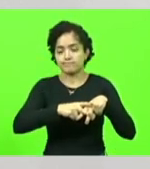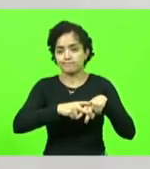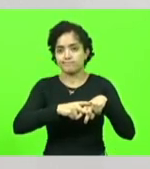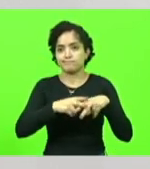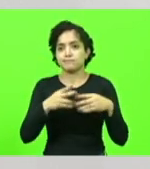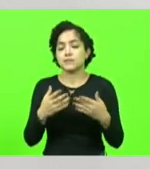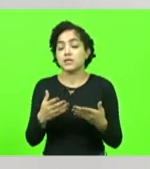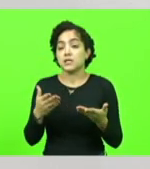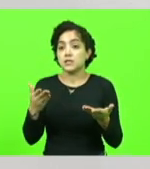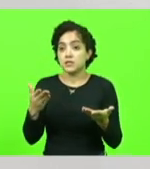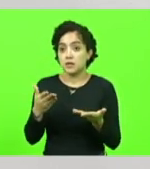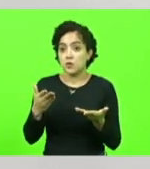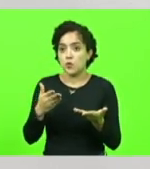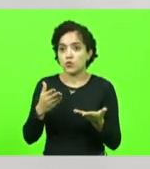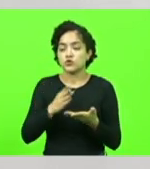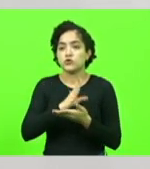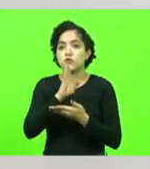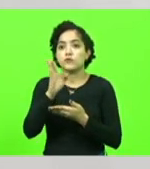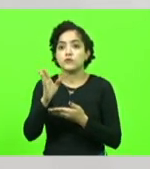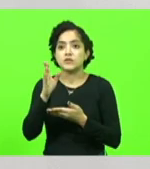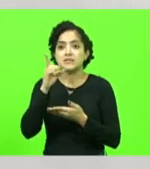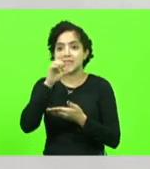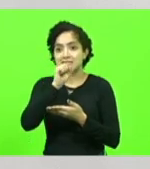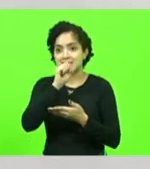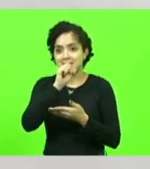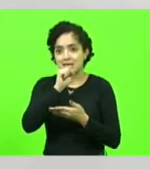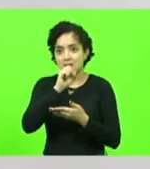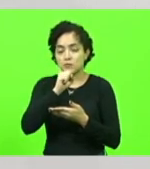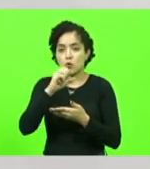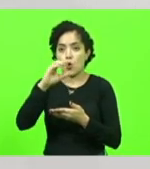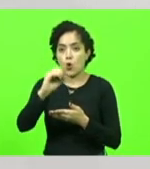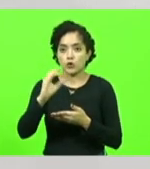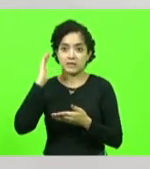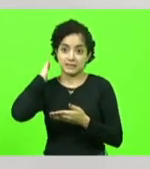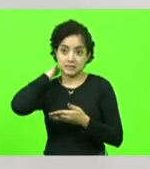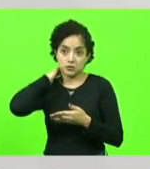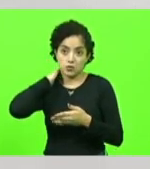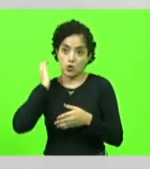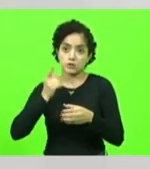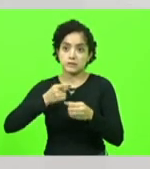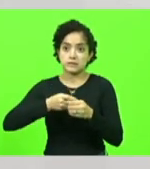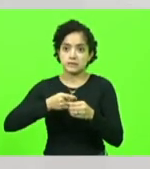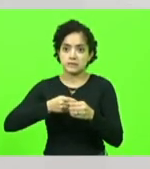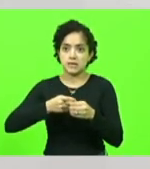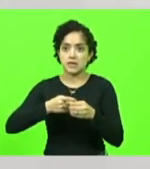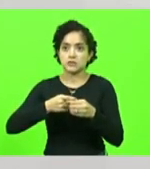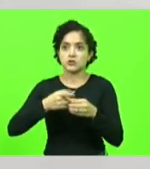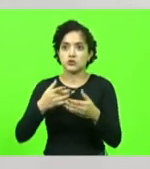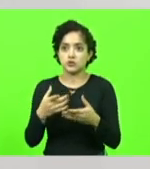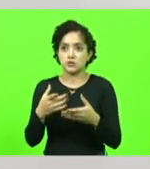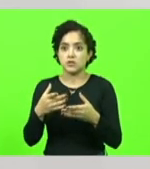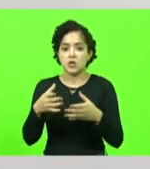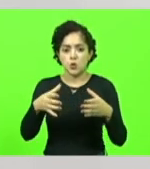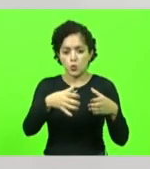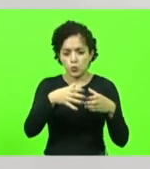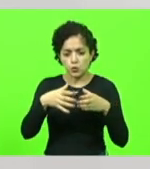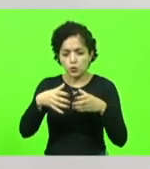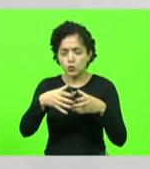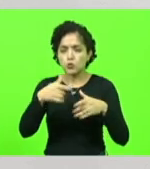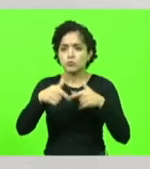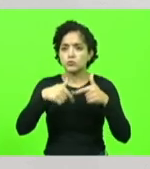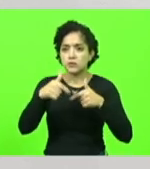Eu agora estive no sábado, lá em Otacílio Costa, nós fizemos um grande mutirão de castrações e eu